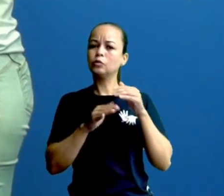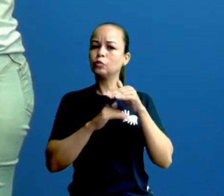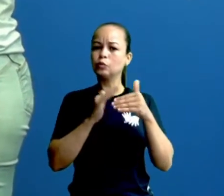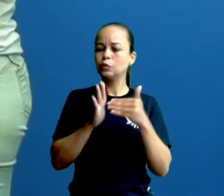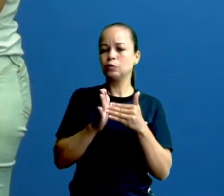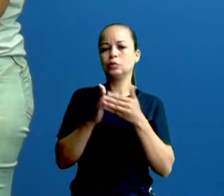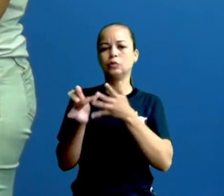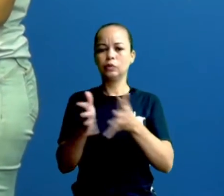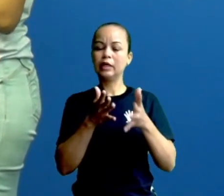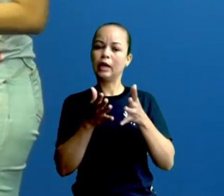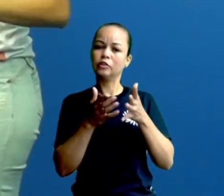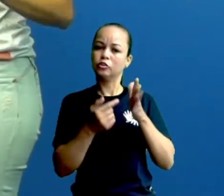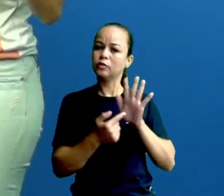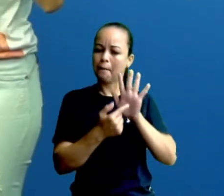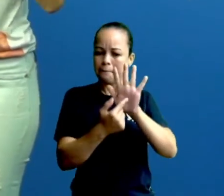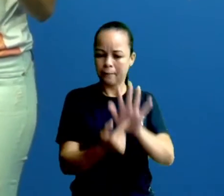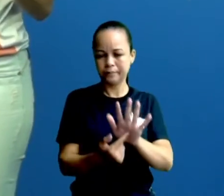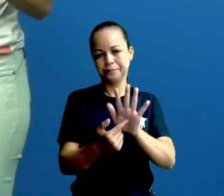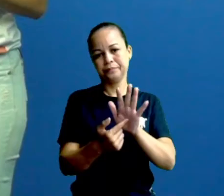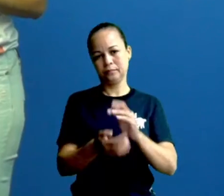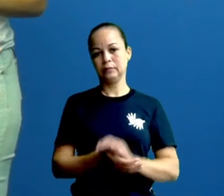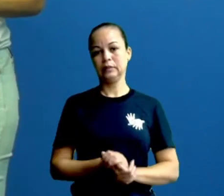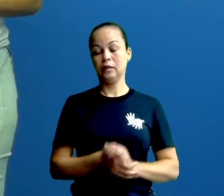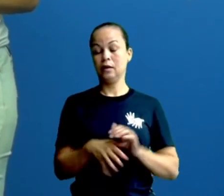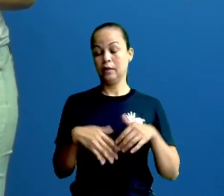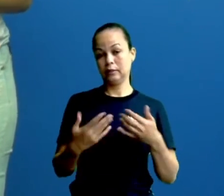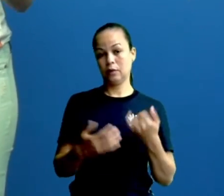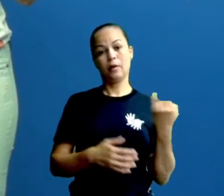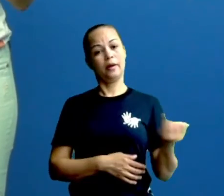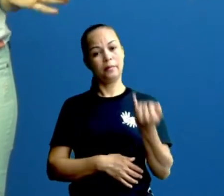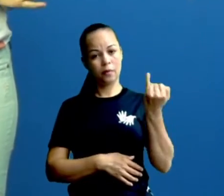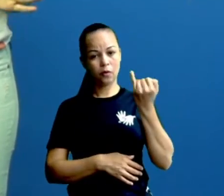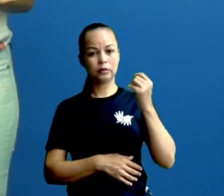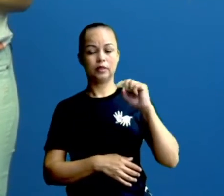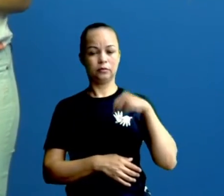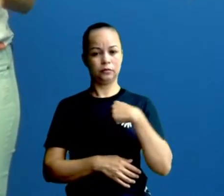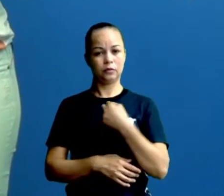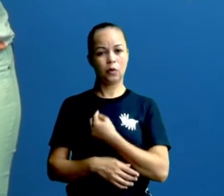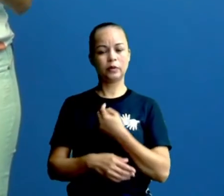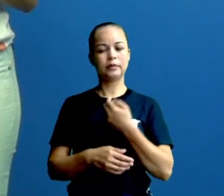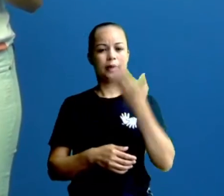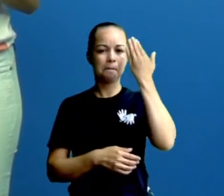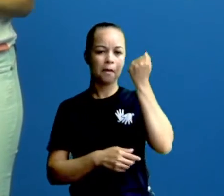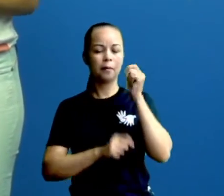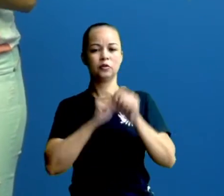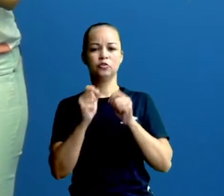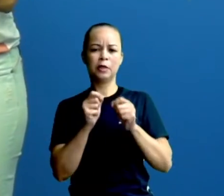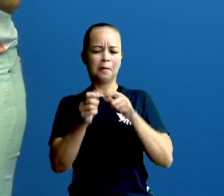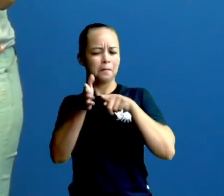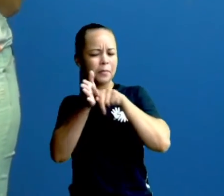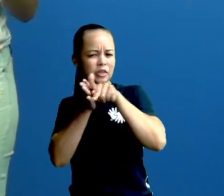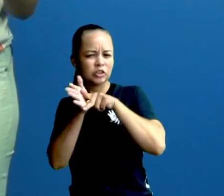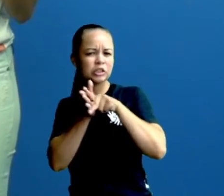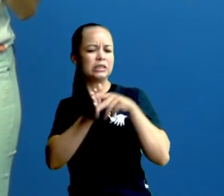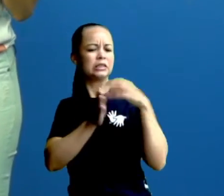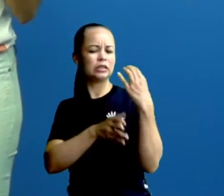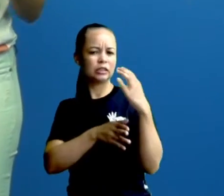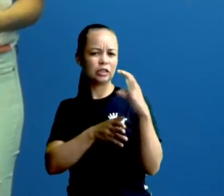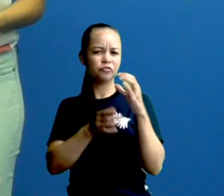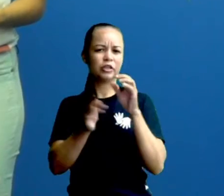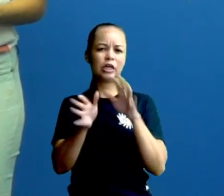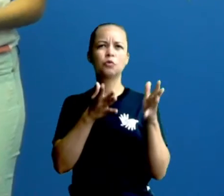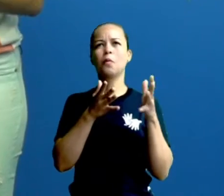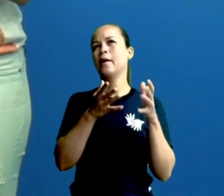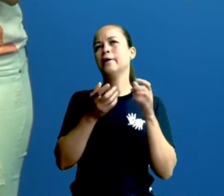ela está colocando. Então, é importante a gente saber que pesquisa científica não é a gente pôr em páginas